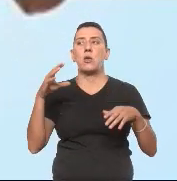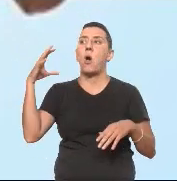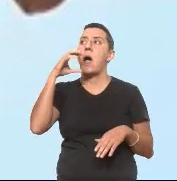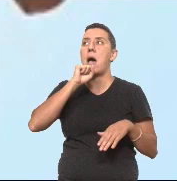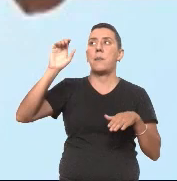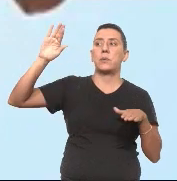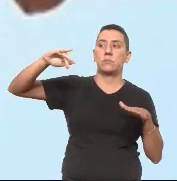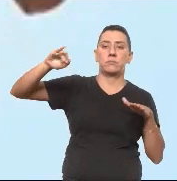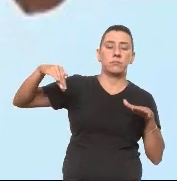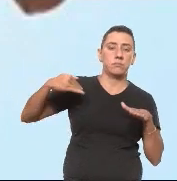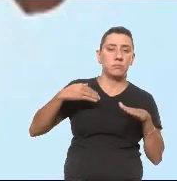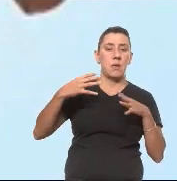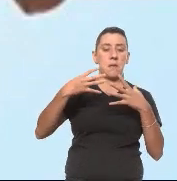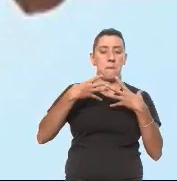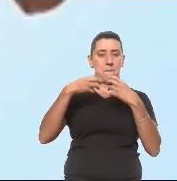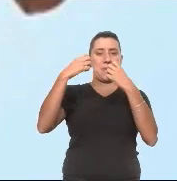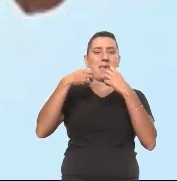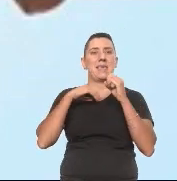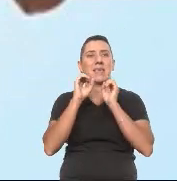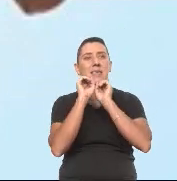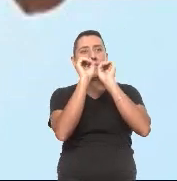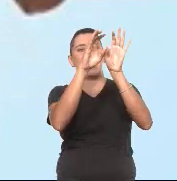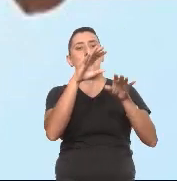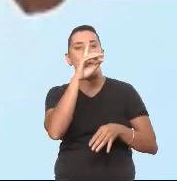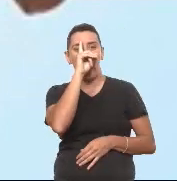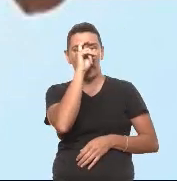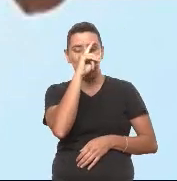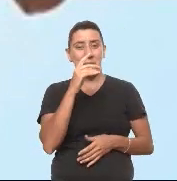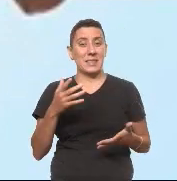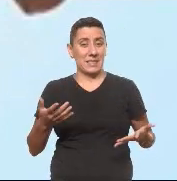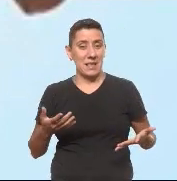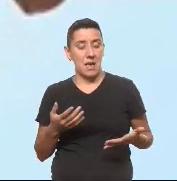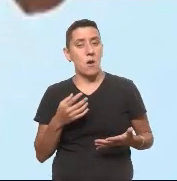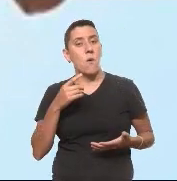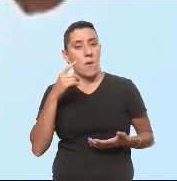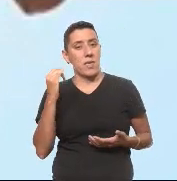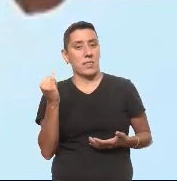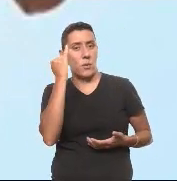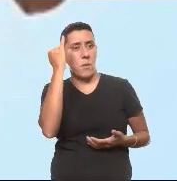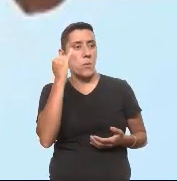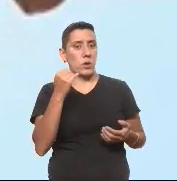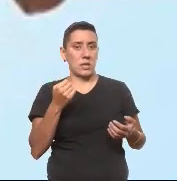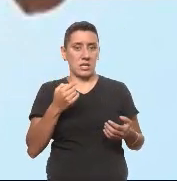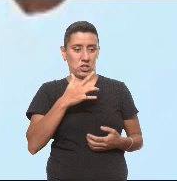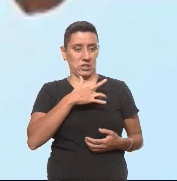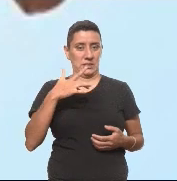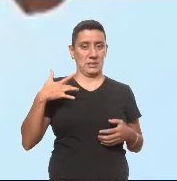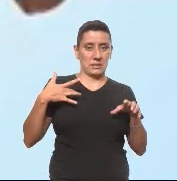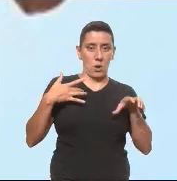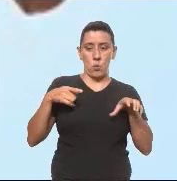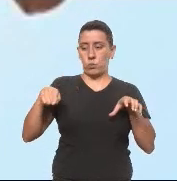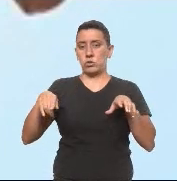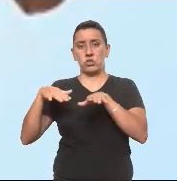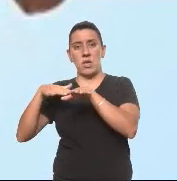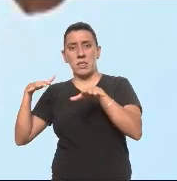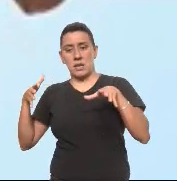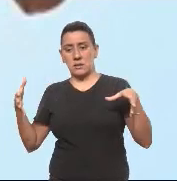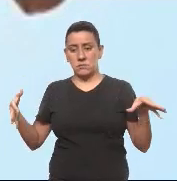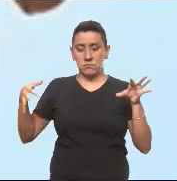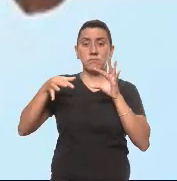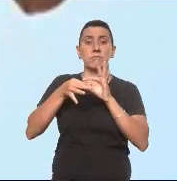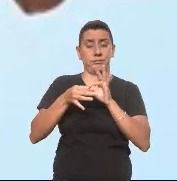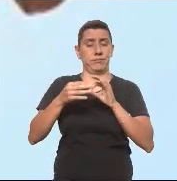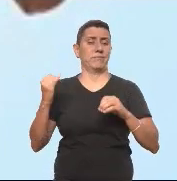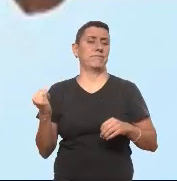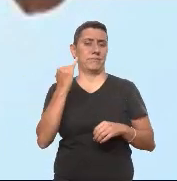tipo de recurso eu preciso empregar né então é essa integração é fundamental as imagens das câmeras de segurança também